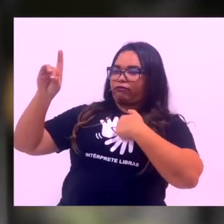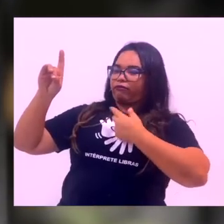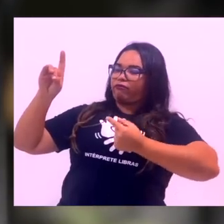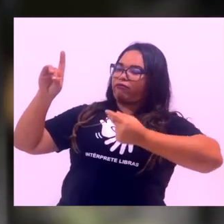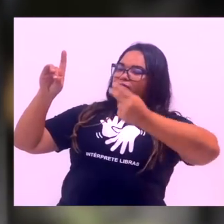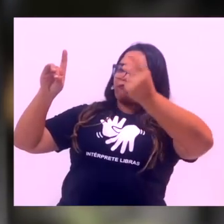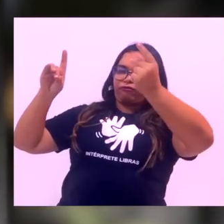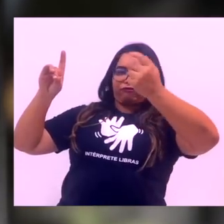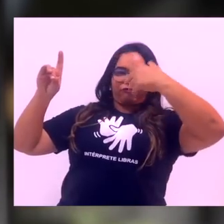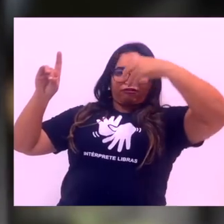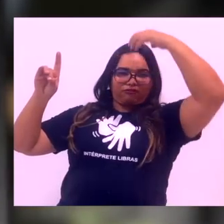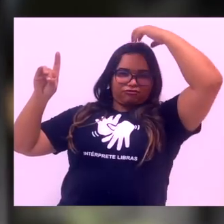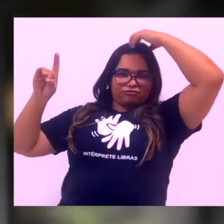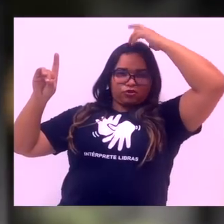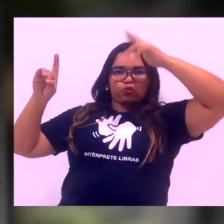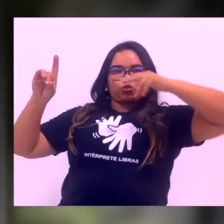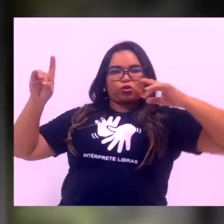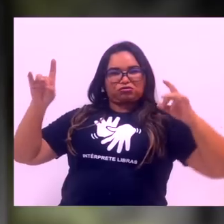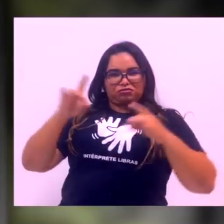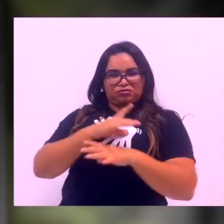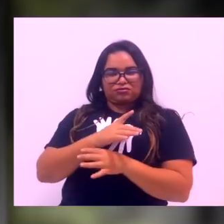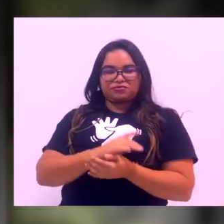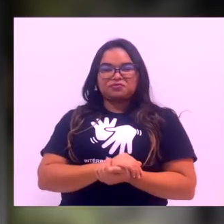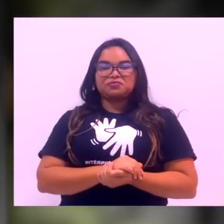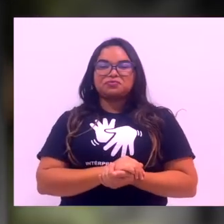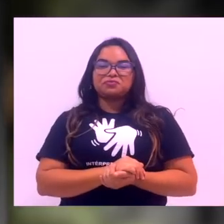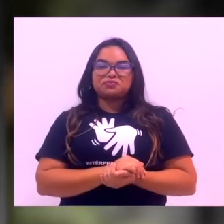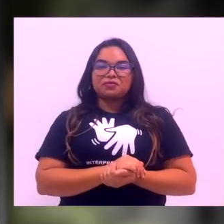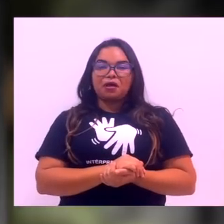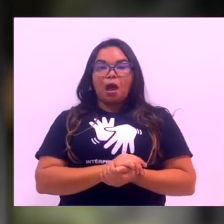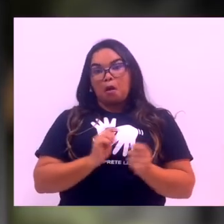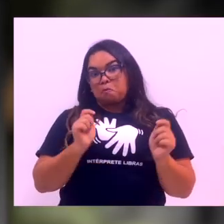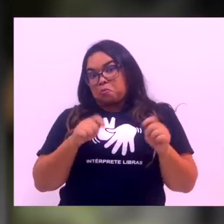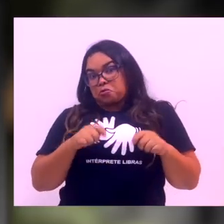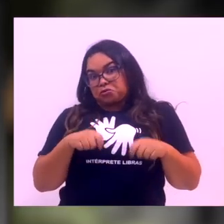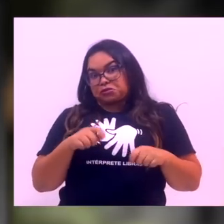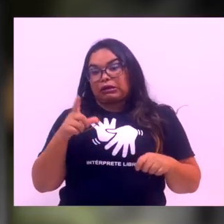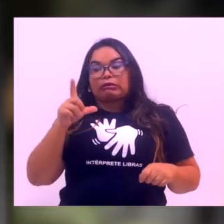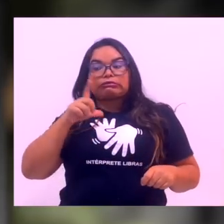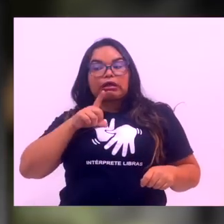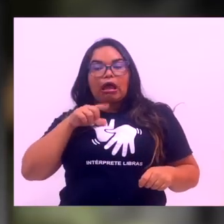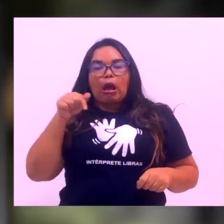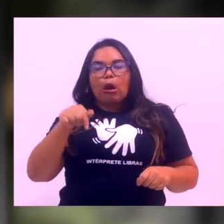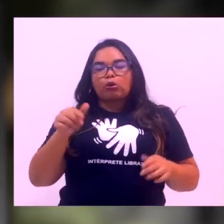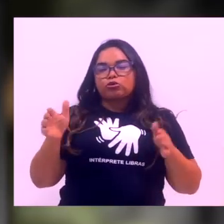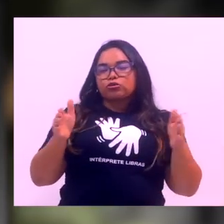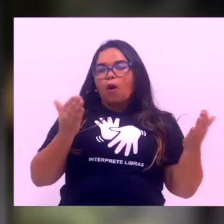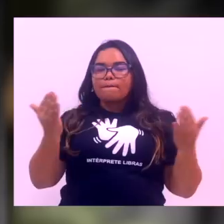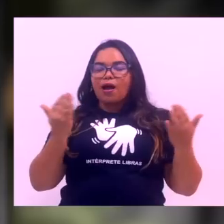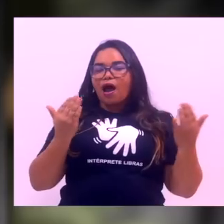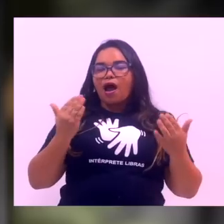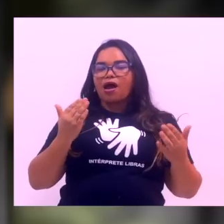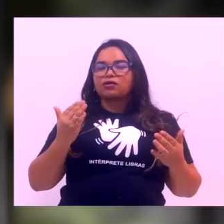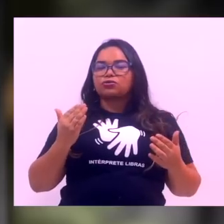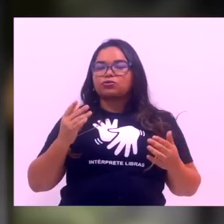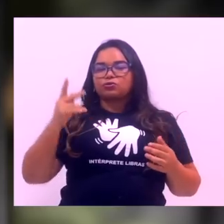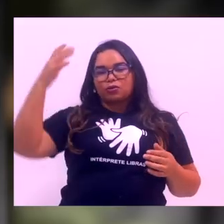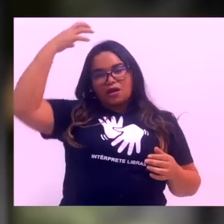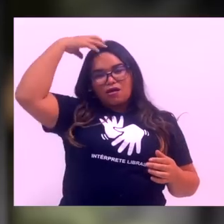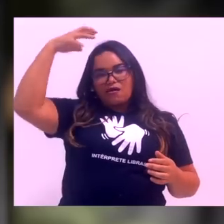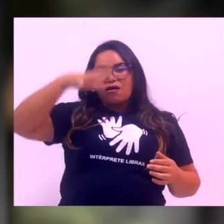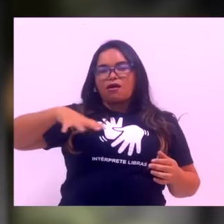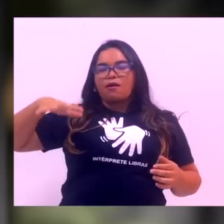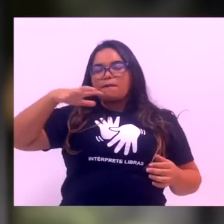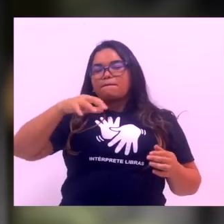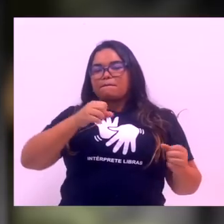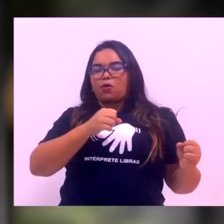dizendo: eu te desafio, eu estabelecerei o meu reino, ele jamais será destruído. É possível que haja um